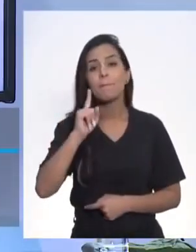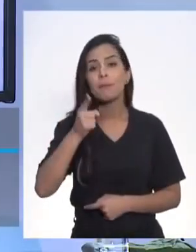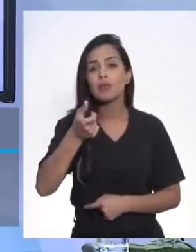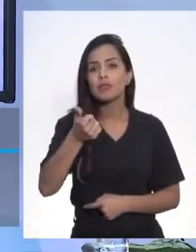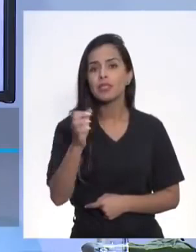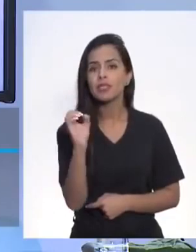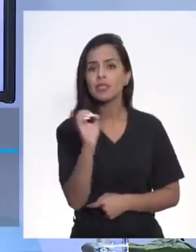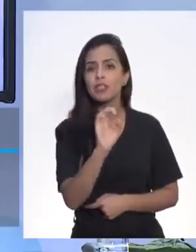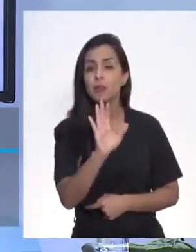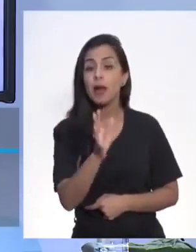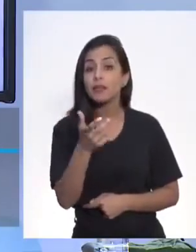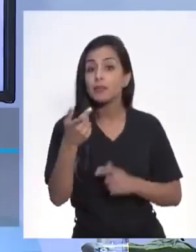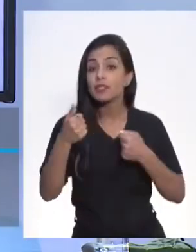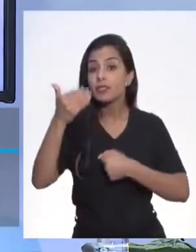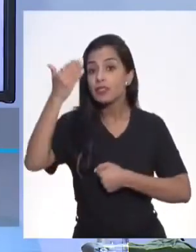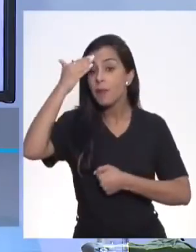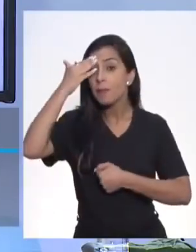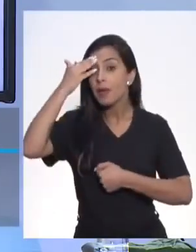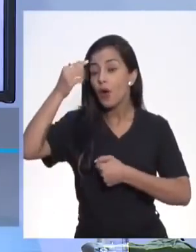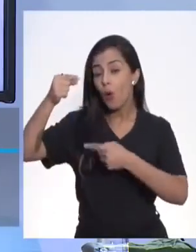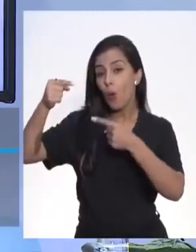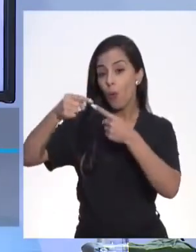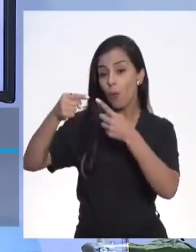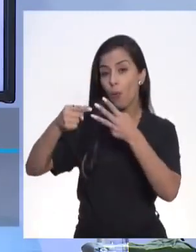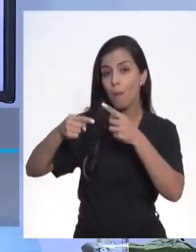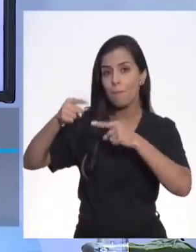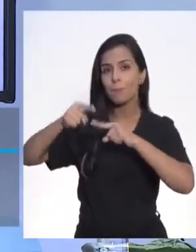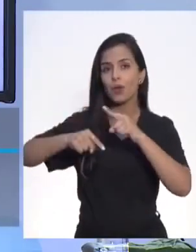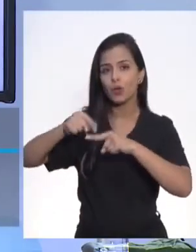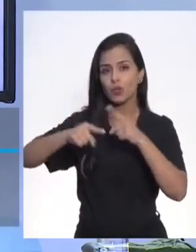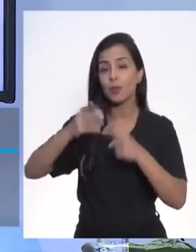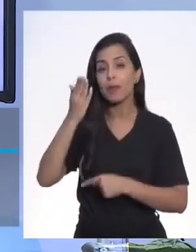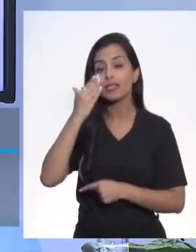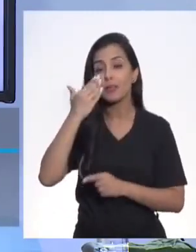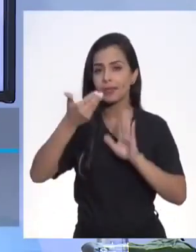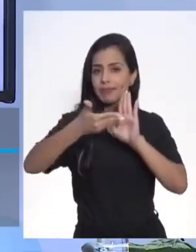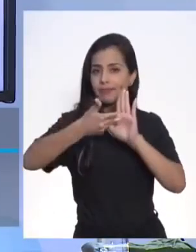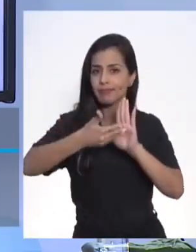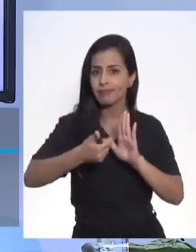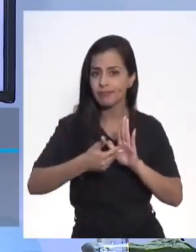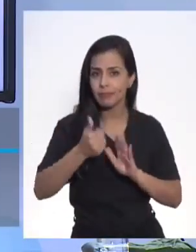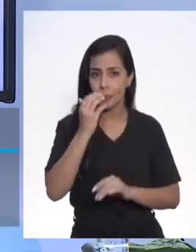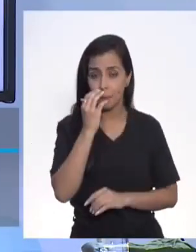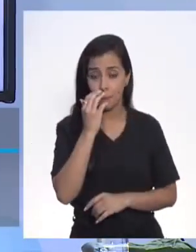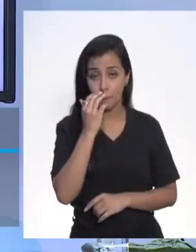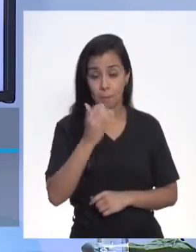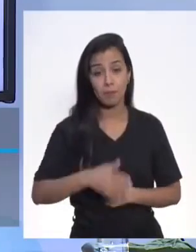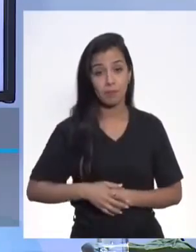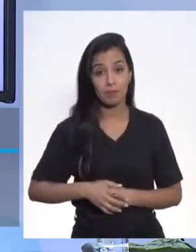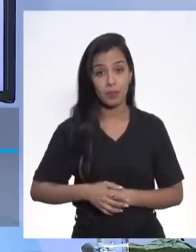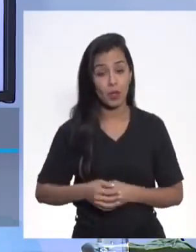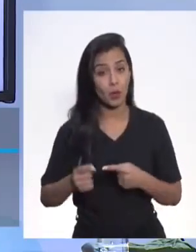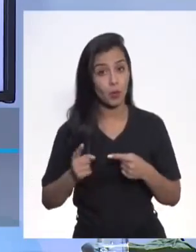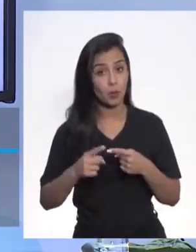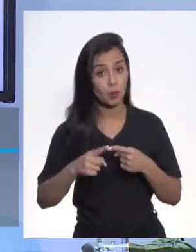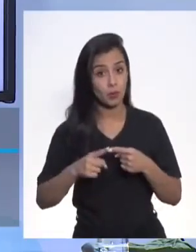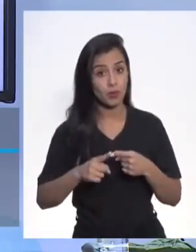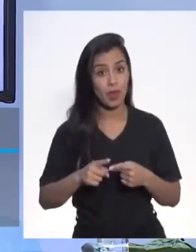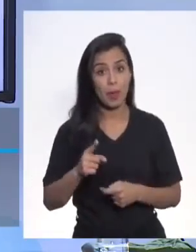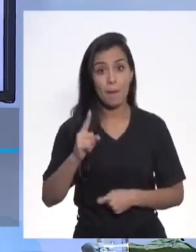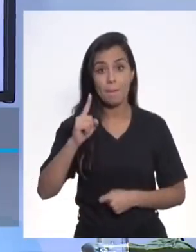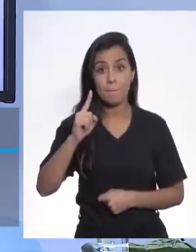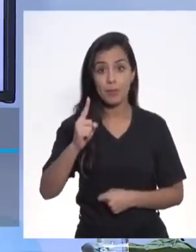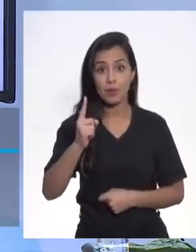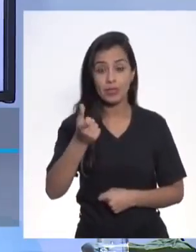preço de cada produto para eu poder fazer a conta de menos, certo? Ok. Então, produto 1 é 1.600, que é o que o Marcos tem, menos